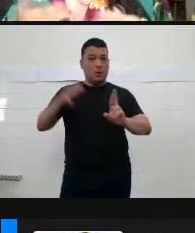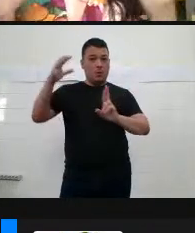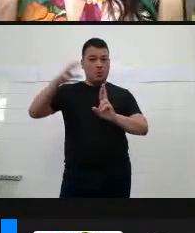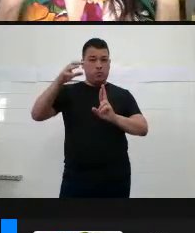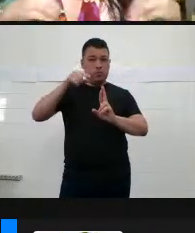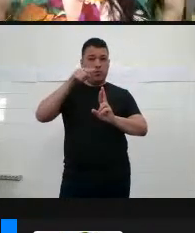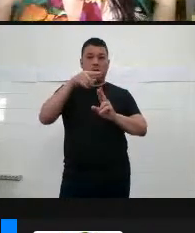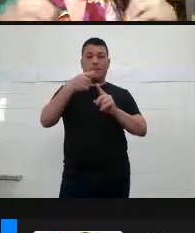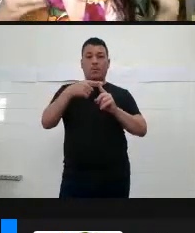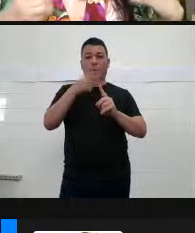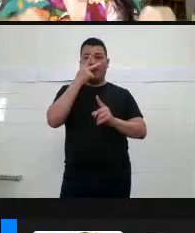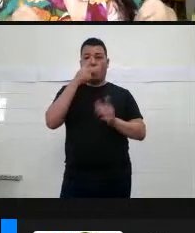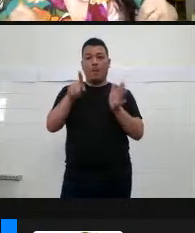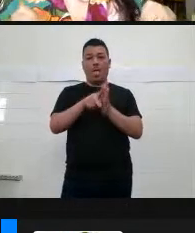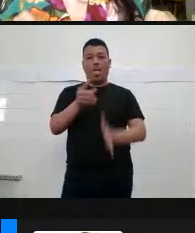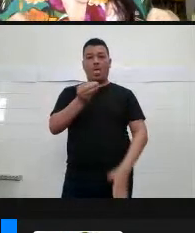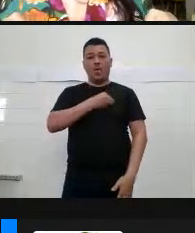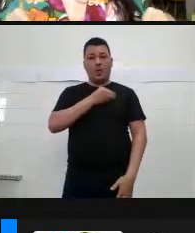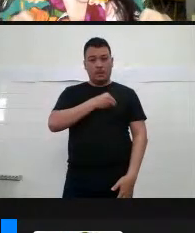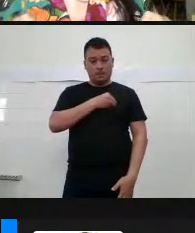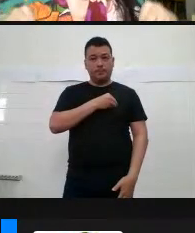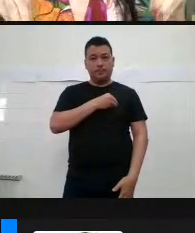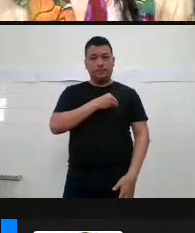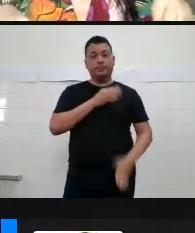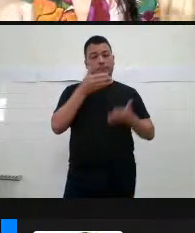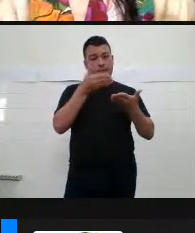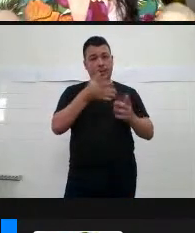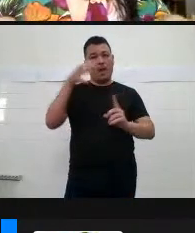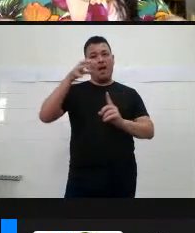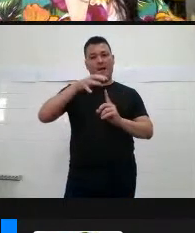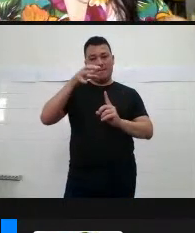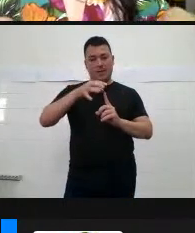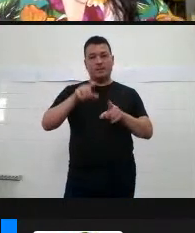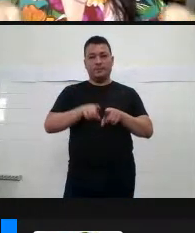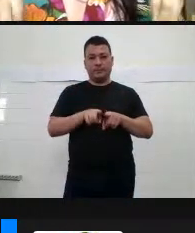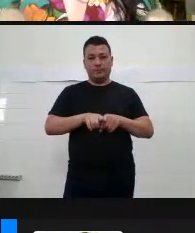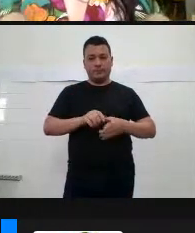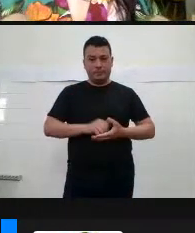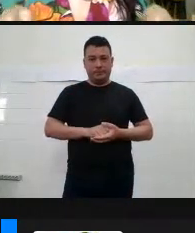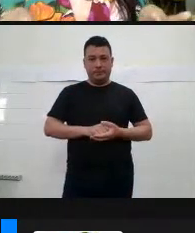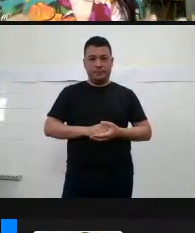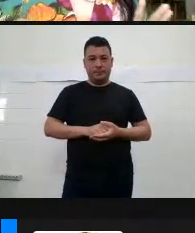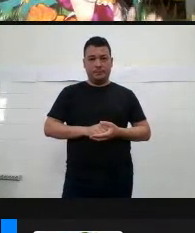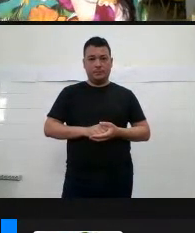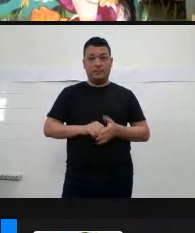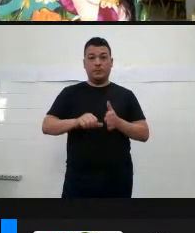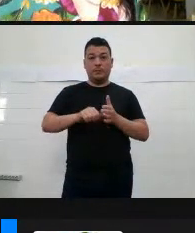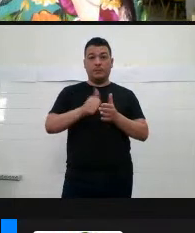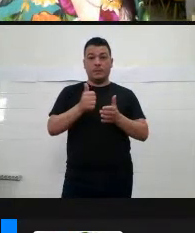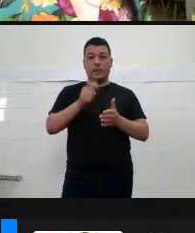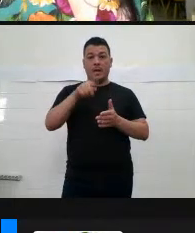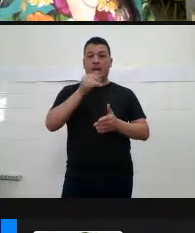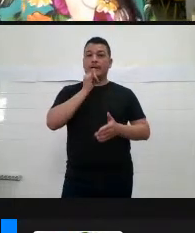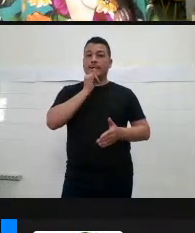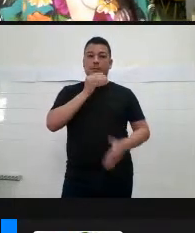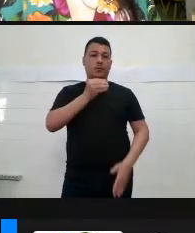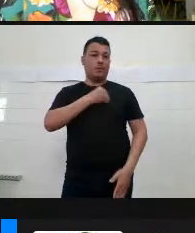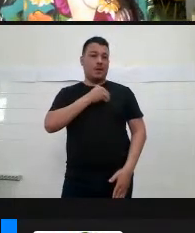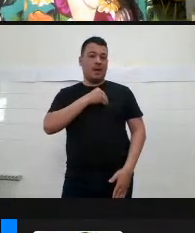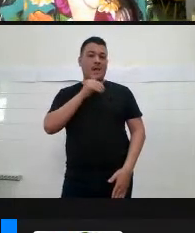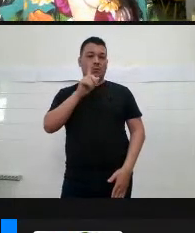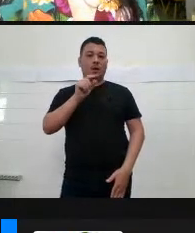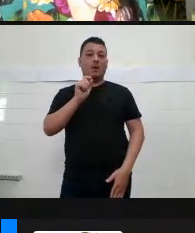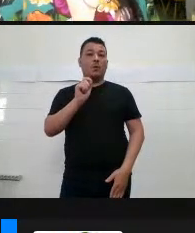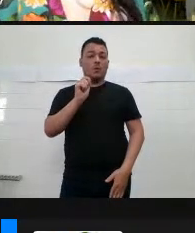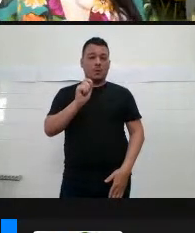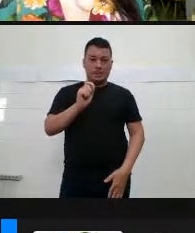né? E aí é interessante pensar justamente isso, né? Que o primeiro e grande castigo seria